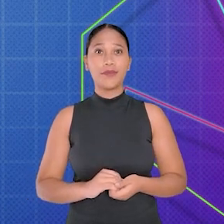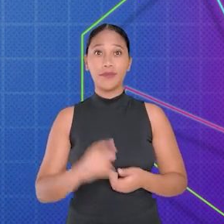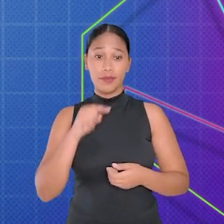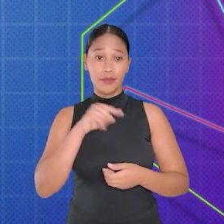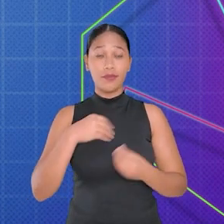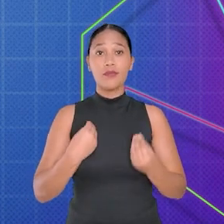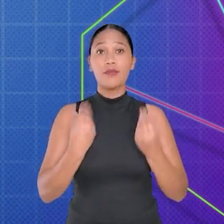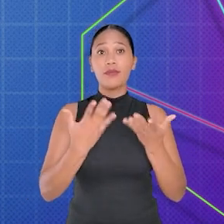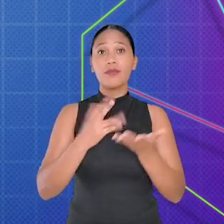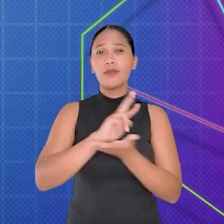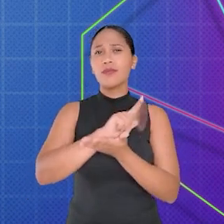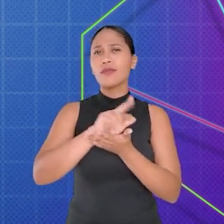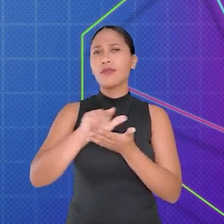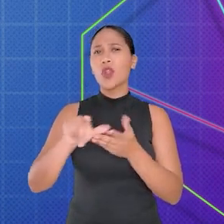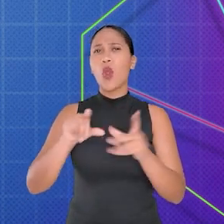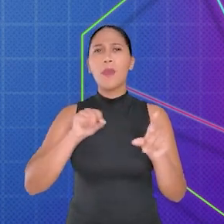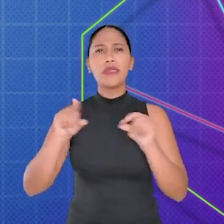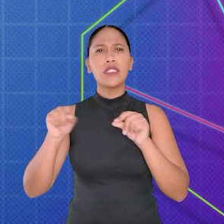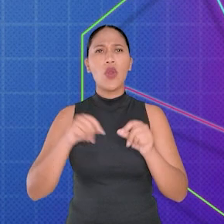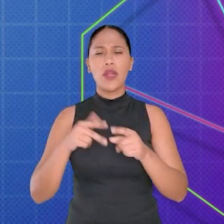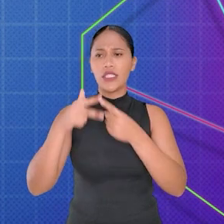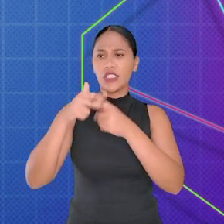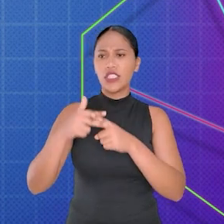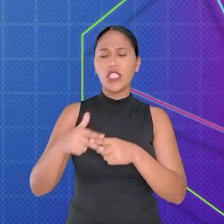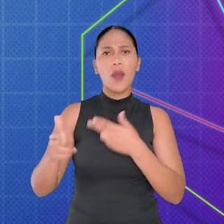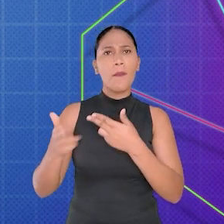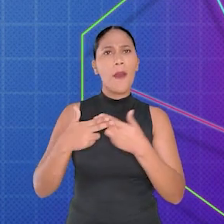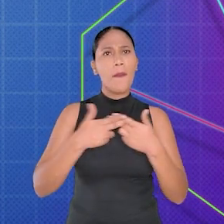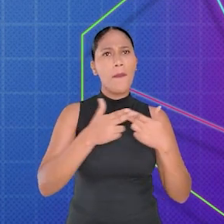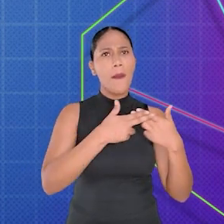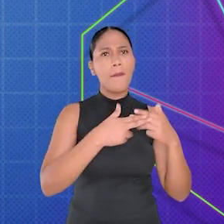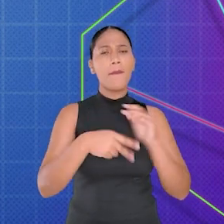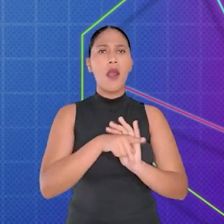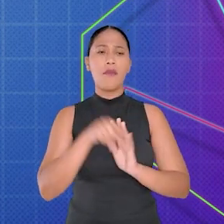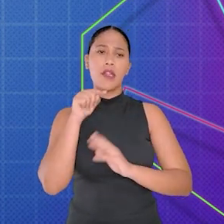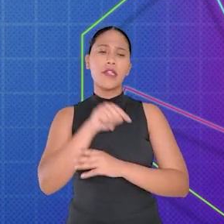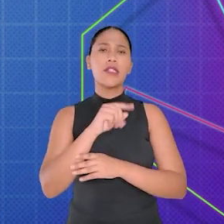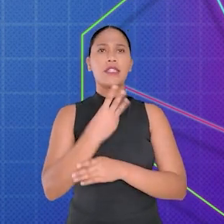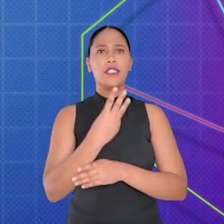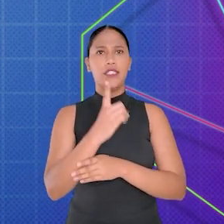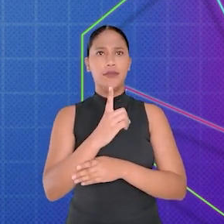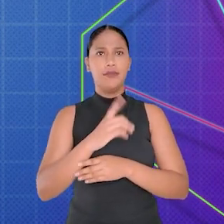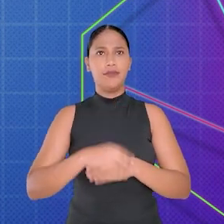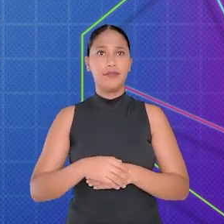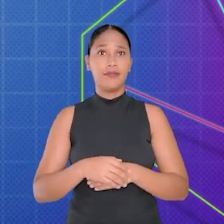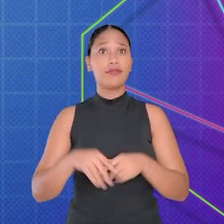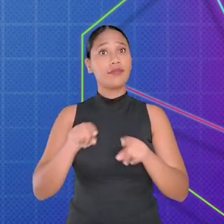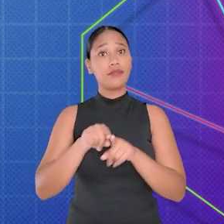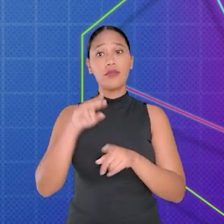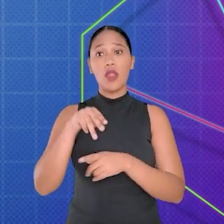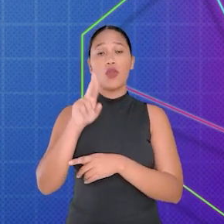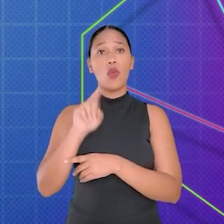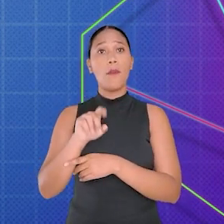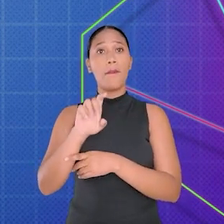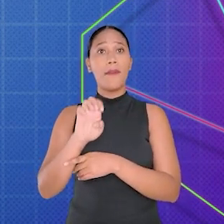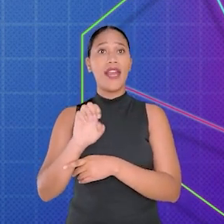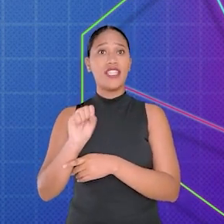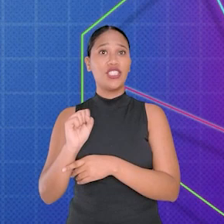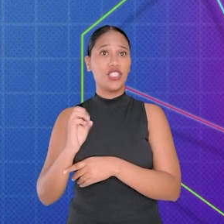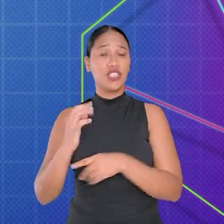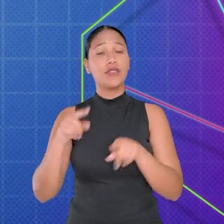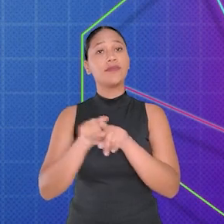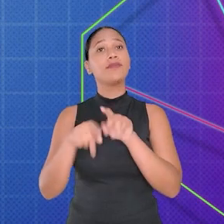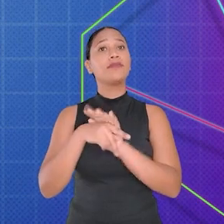3D. Ele oferece diversas opções de edição e manipulação de objetos na cena em 3D. Menu Mesh. Esse menu pode